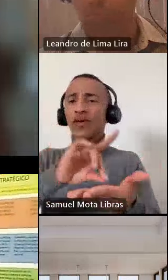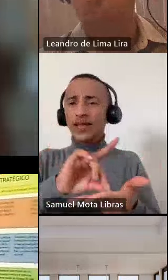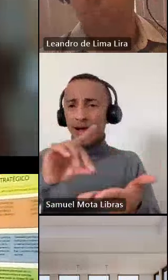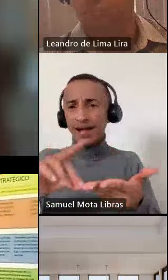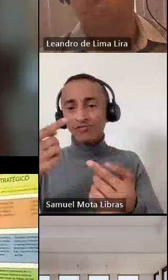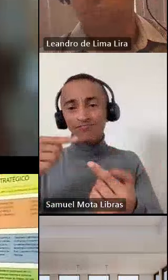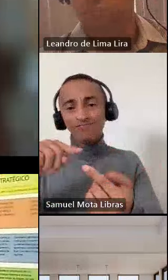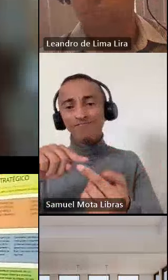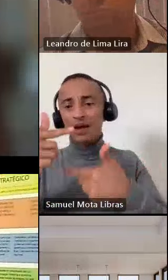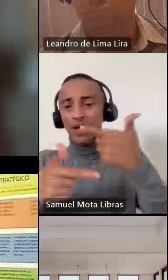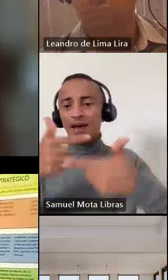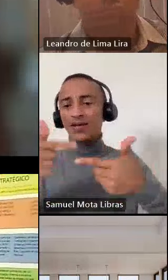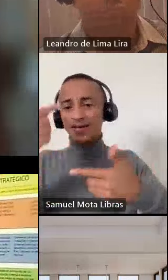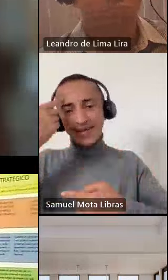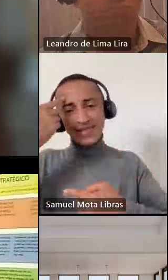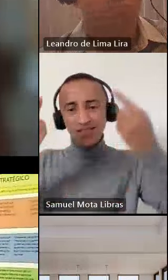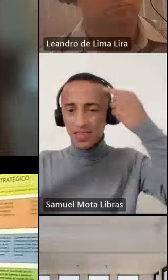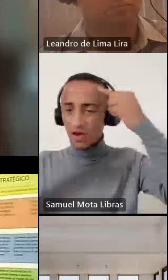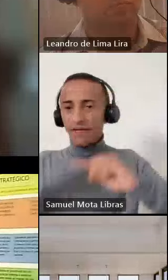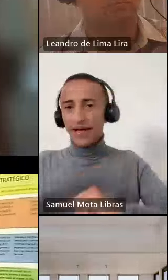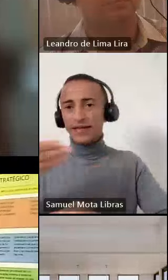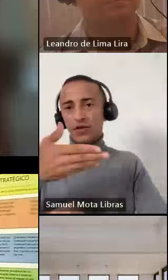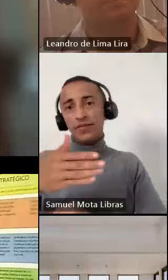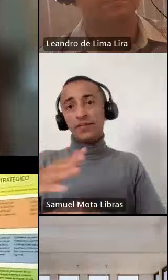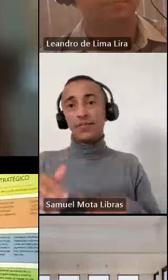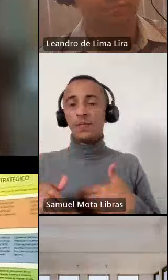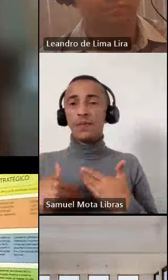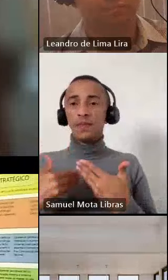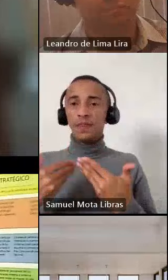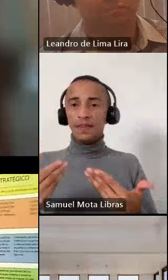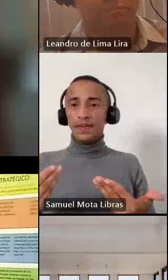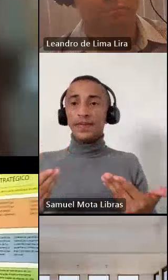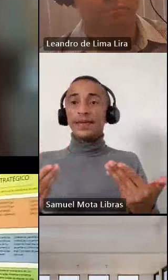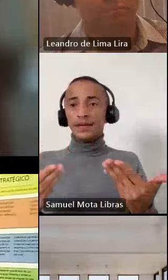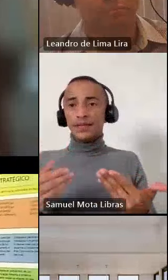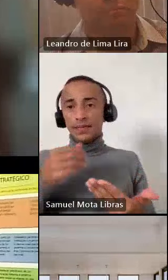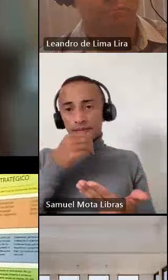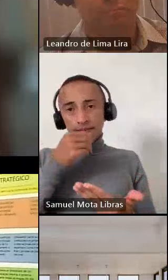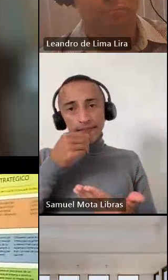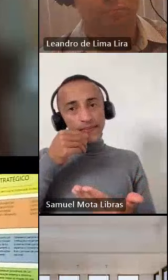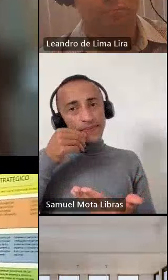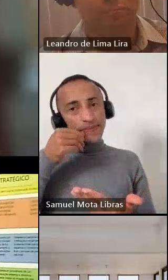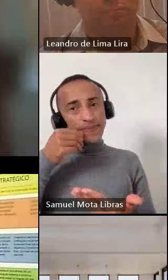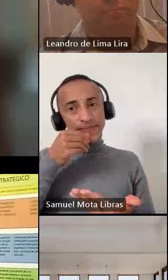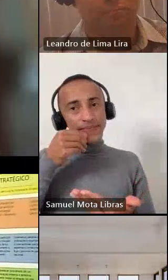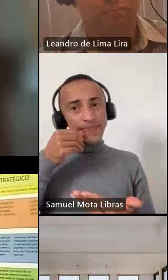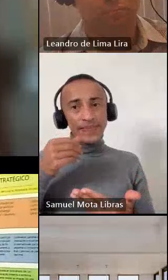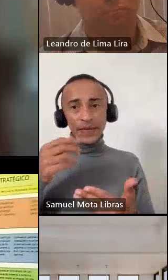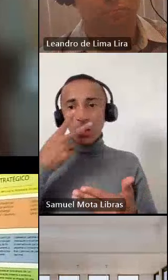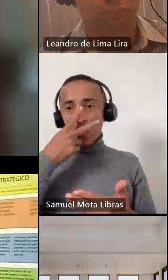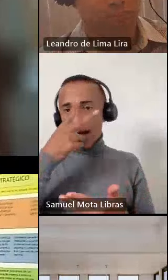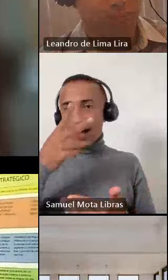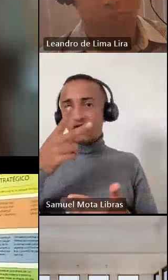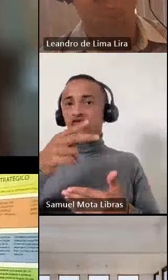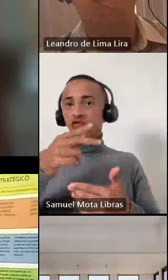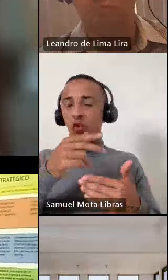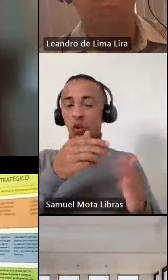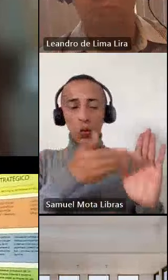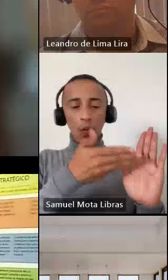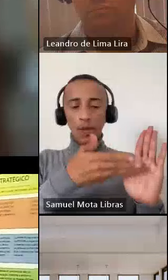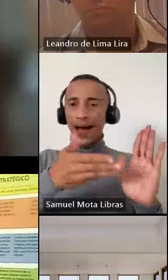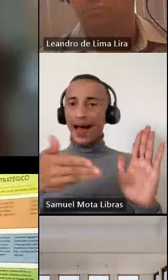bom primeiro é um um dos Passos eu acho que é esse que você falou assim eh sempre procurar os órgãos de controle